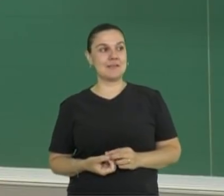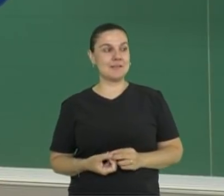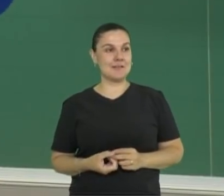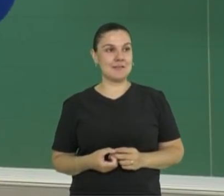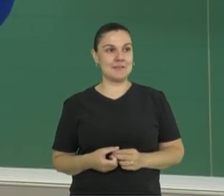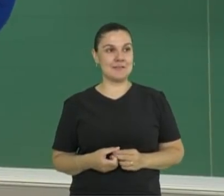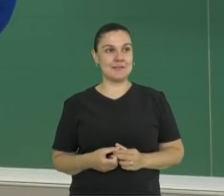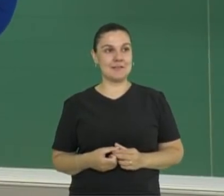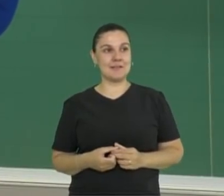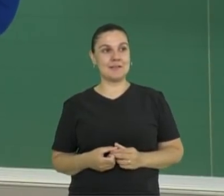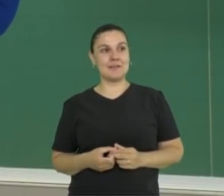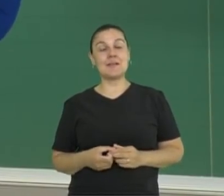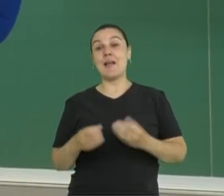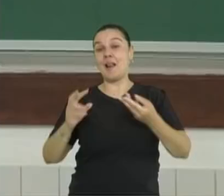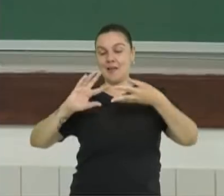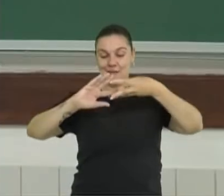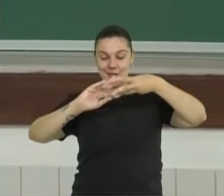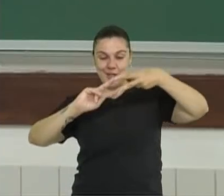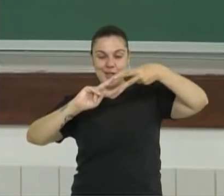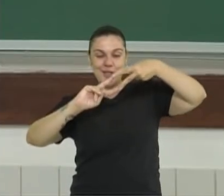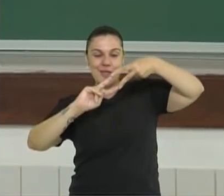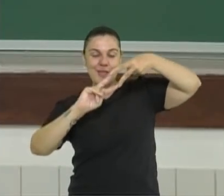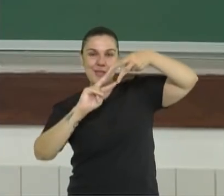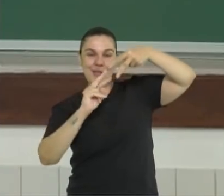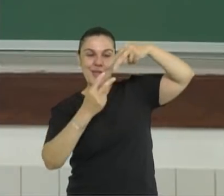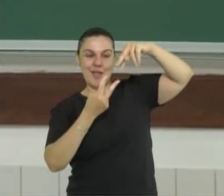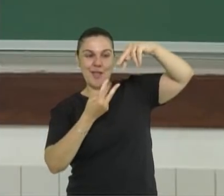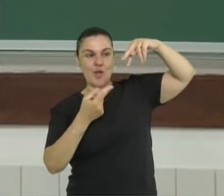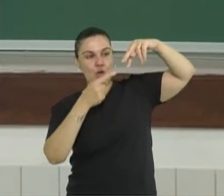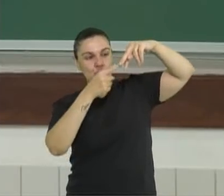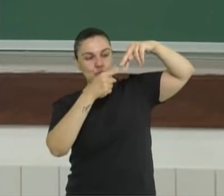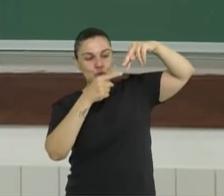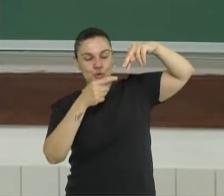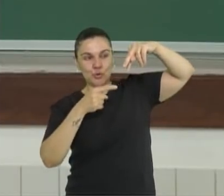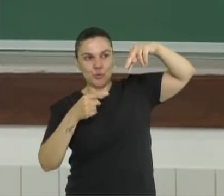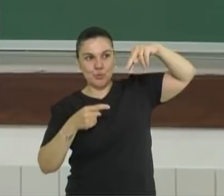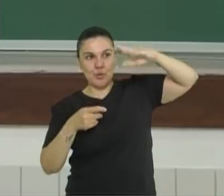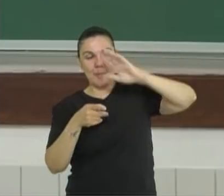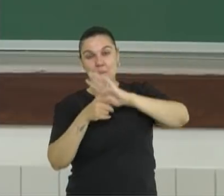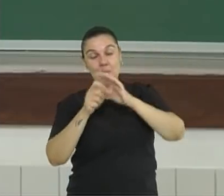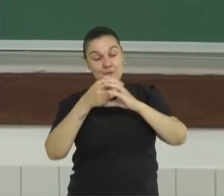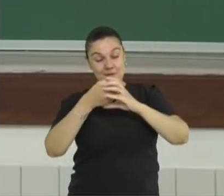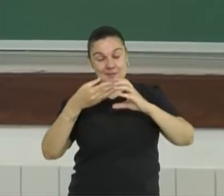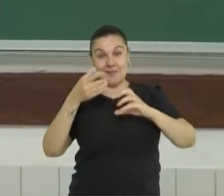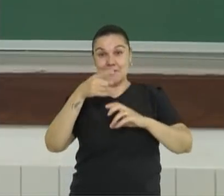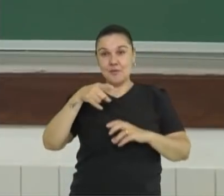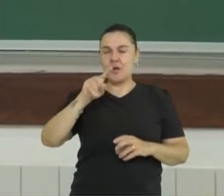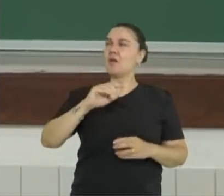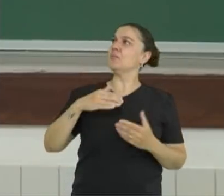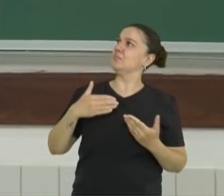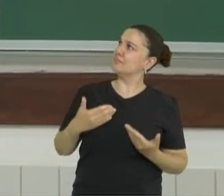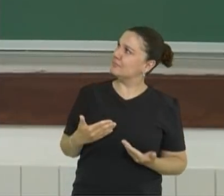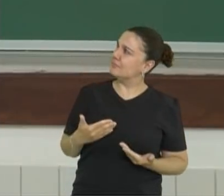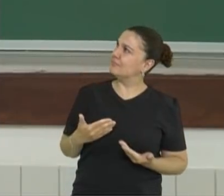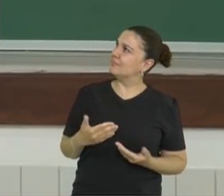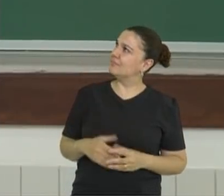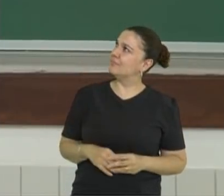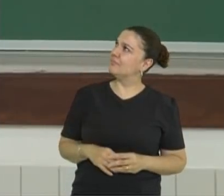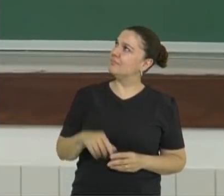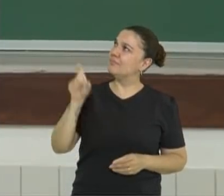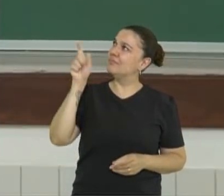se enrola e tem todas as características de como vai ser. Mas, Fabiano, aonde